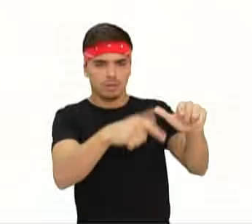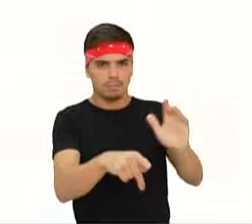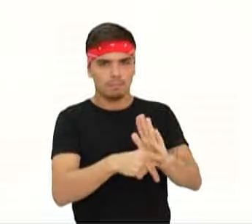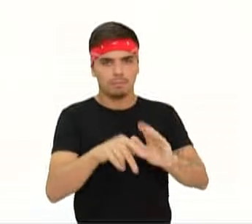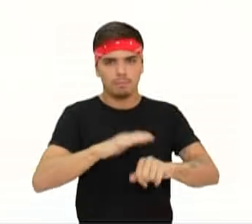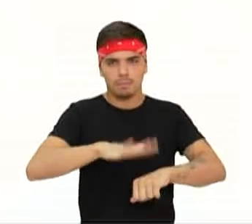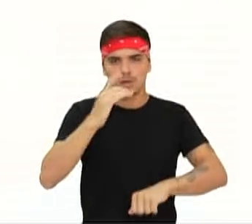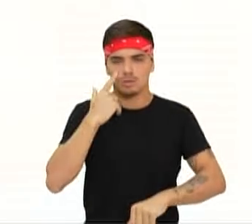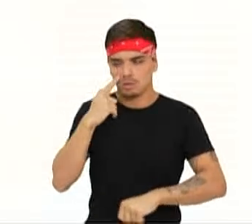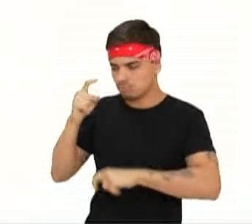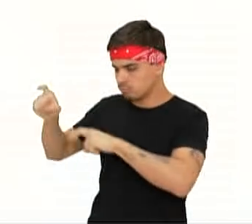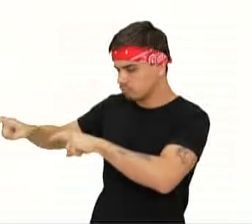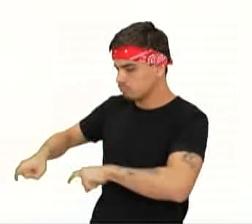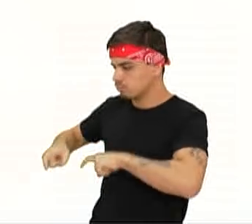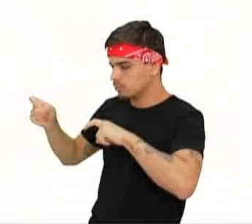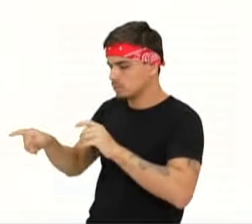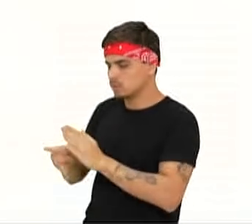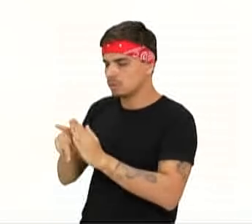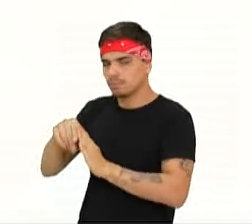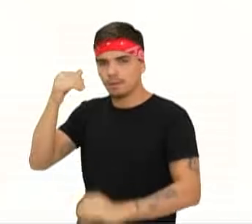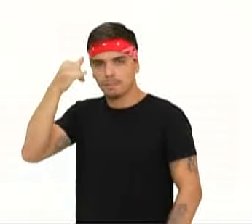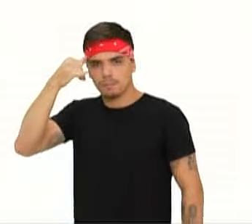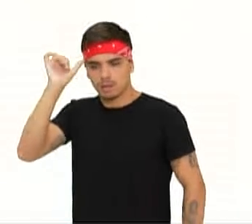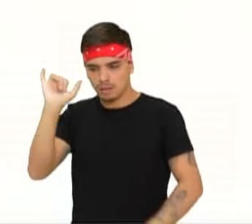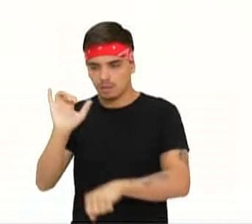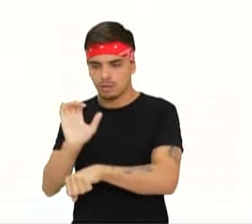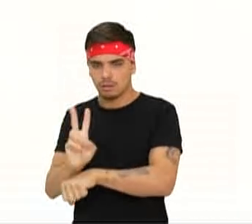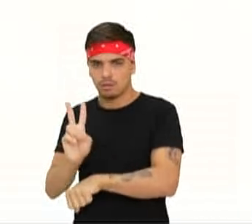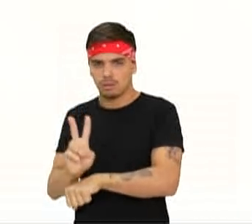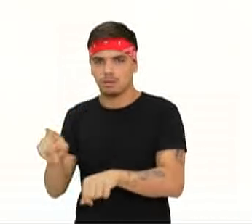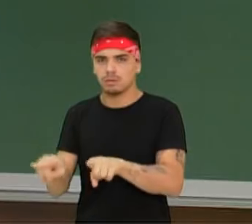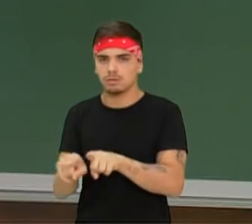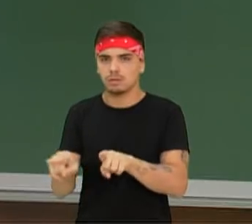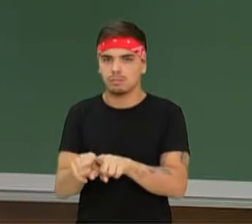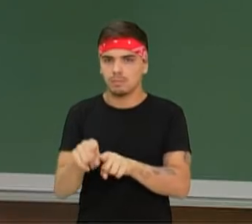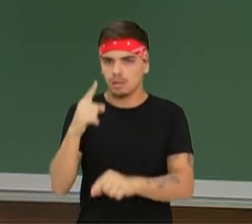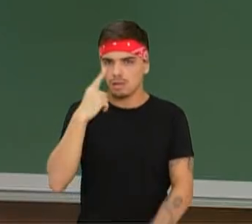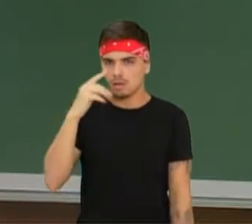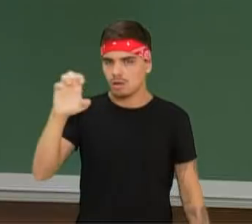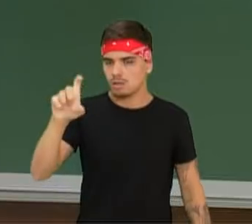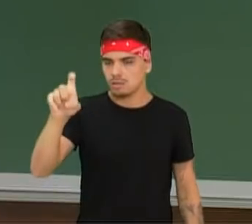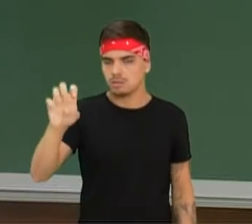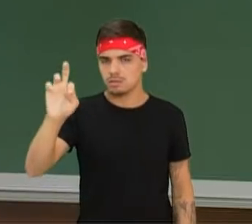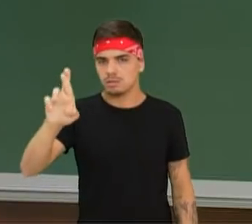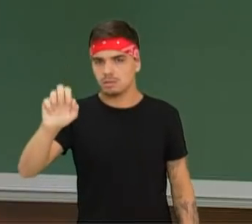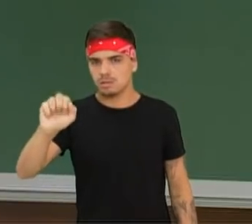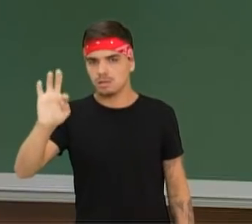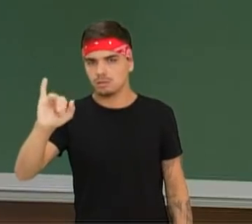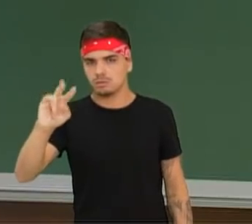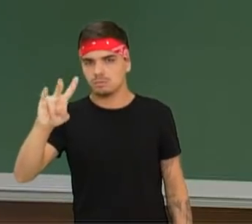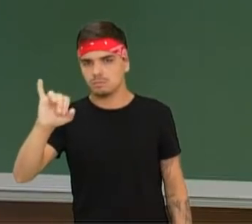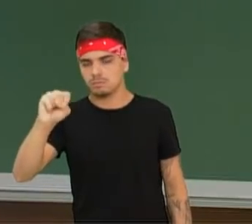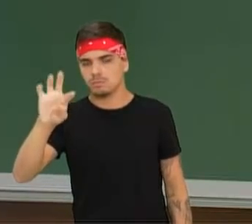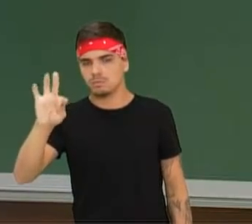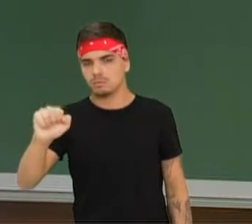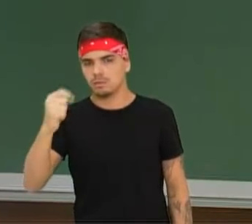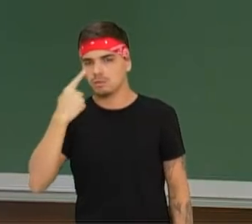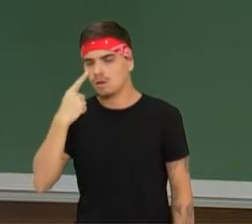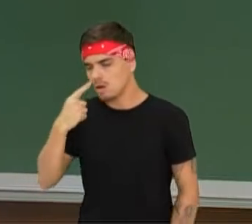setor? A agricultura, a pecuária e as atividades extrativistas, né? Então, a agricultura é ali